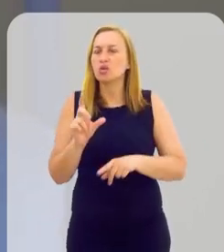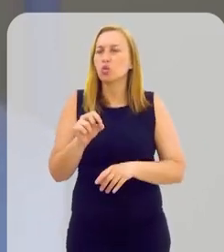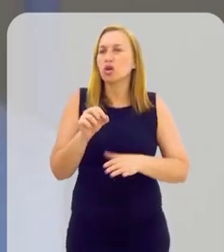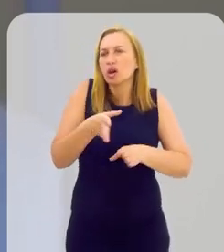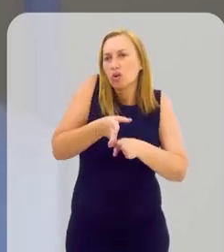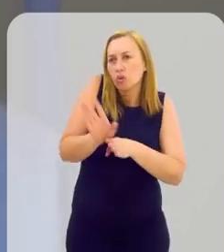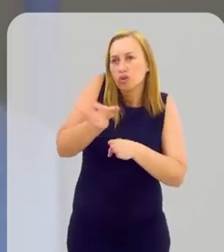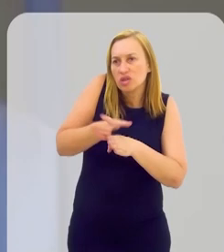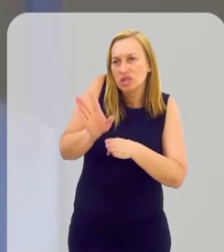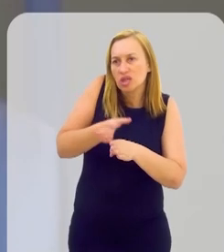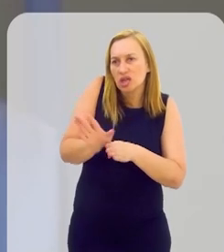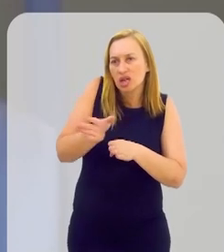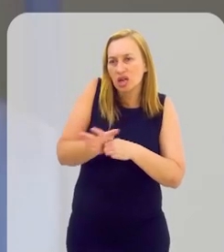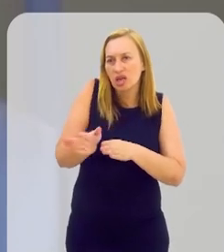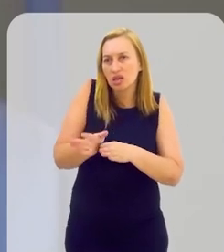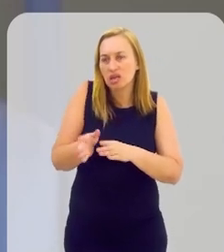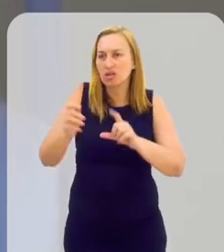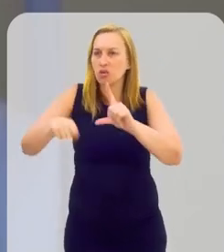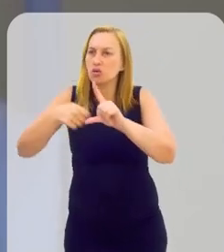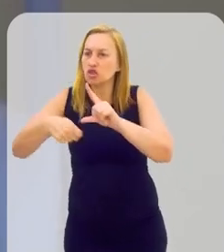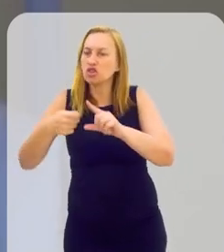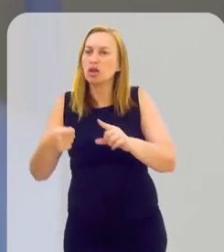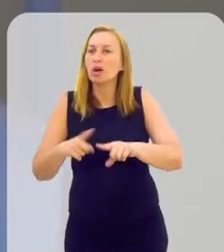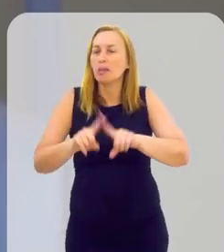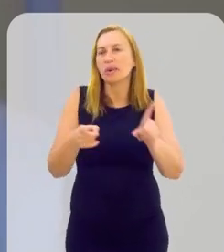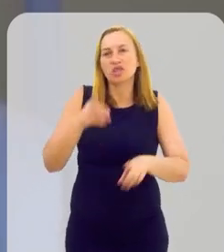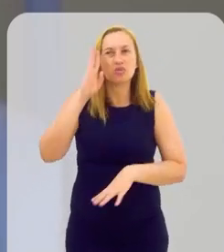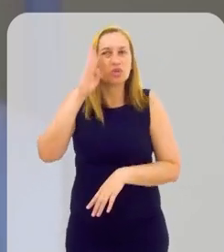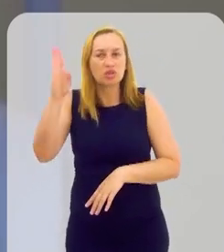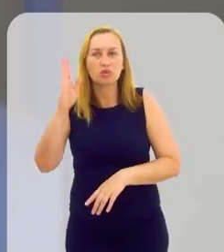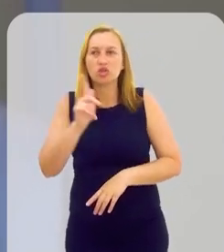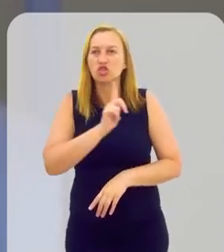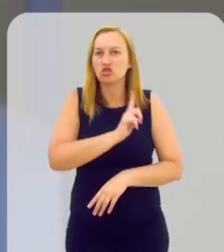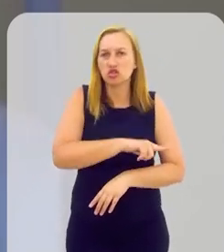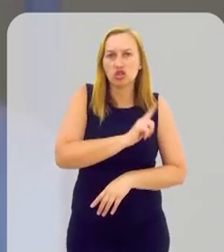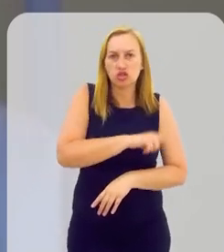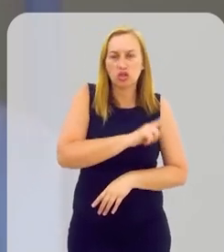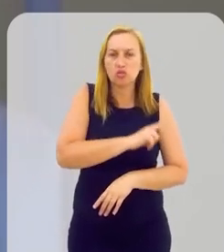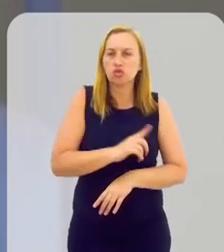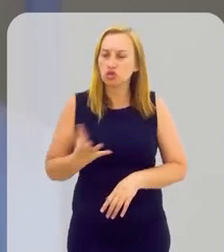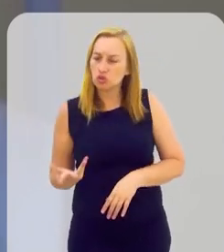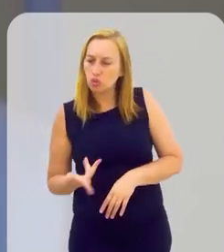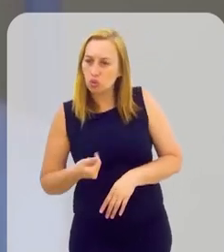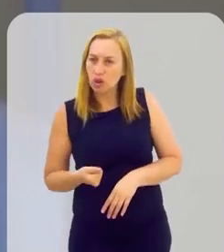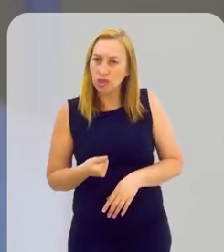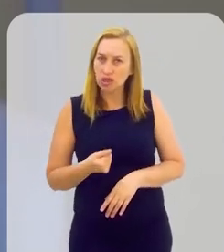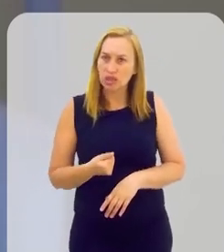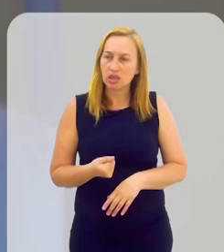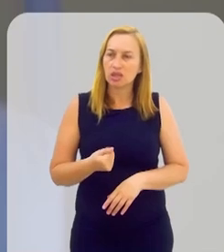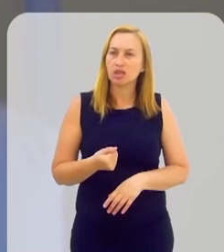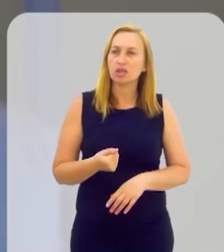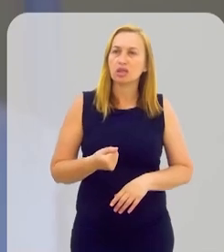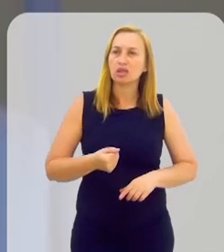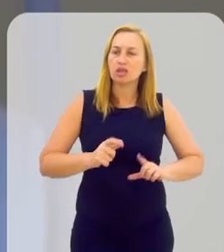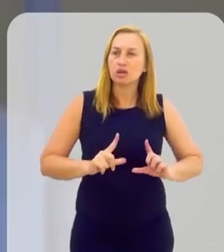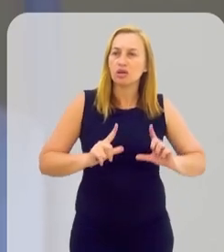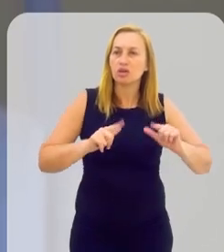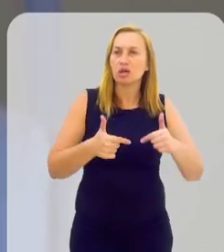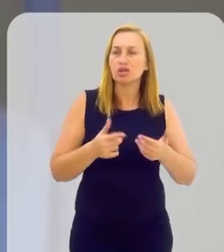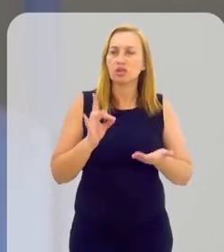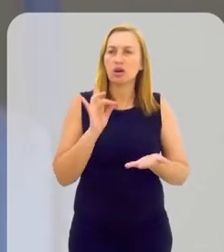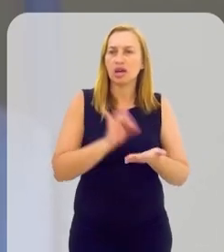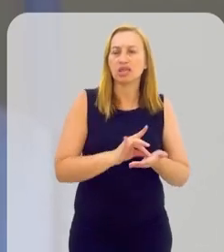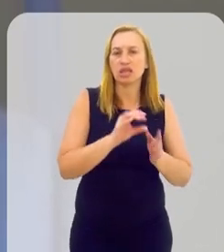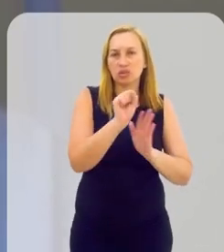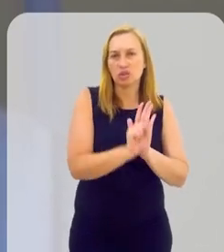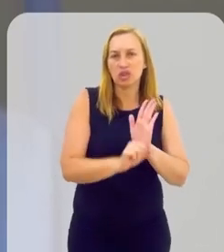programa Atena. Ele visa dar orientação logística, mas principalmente gestão de